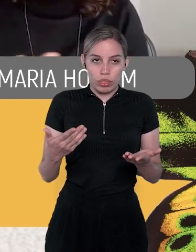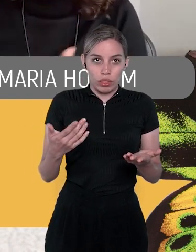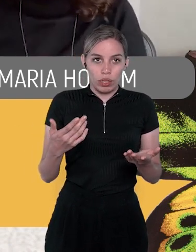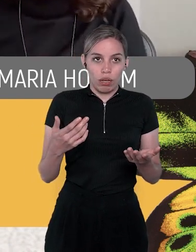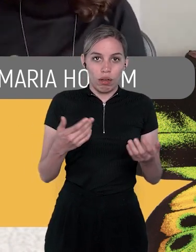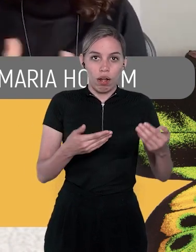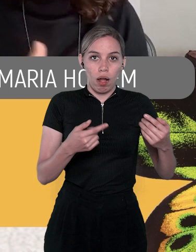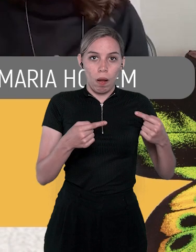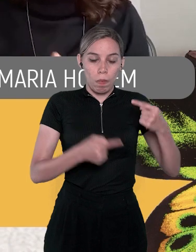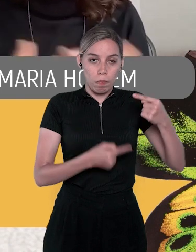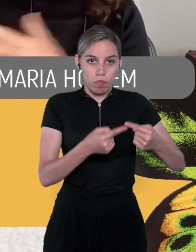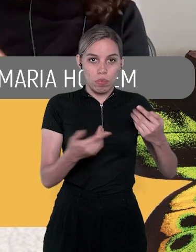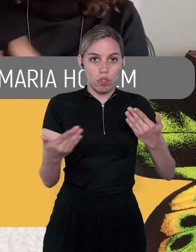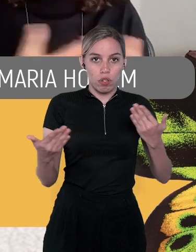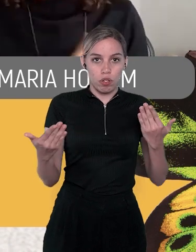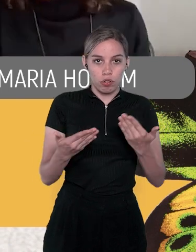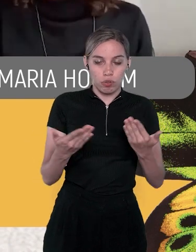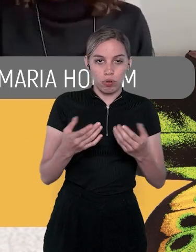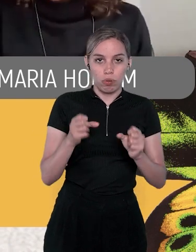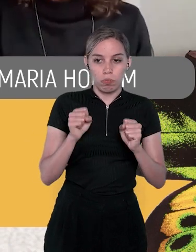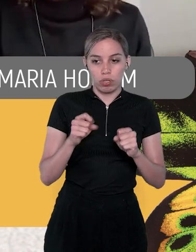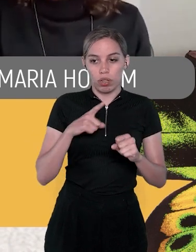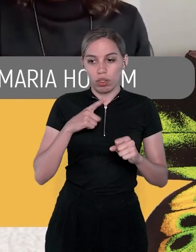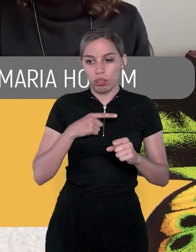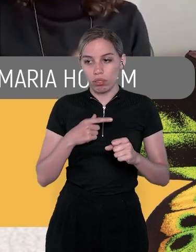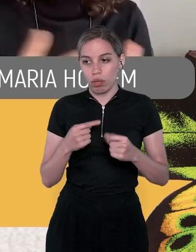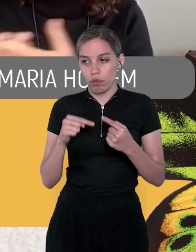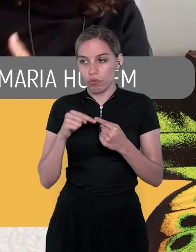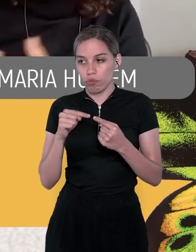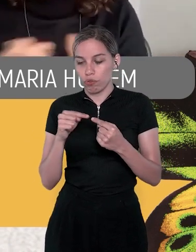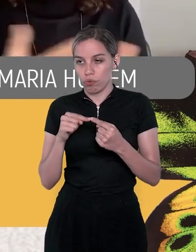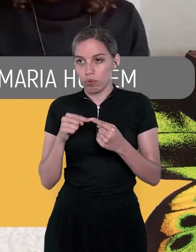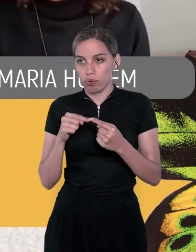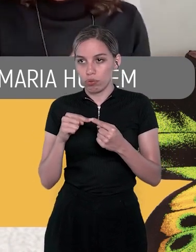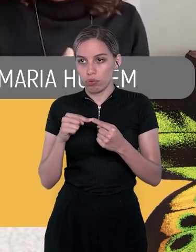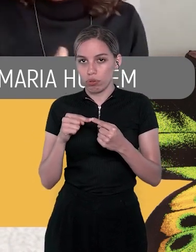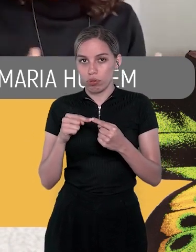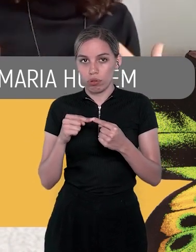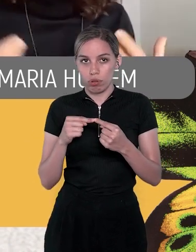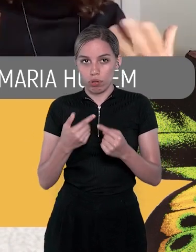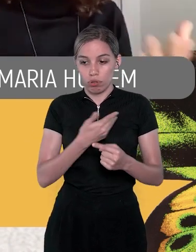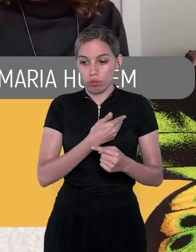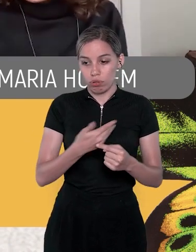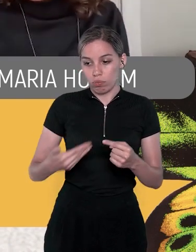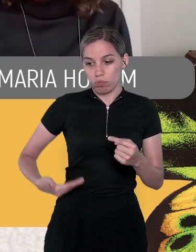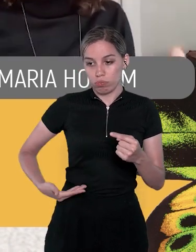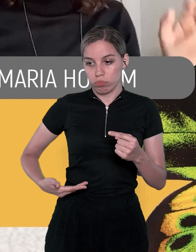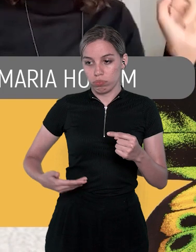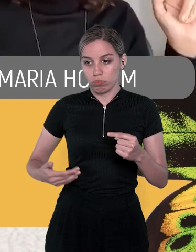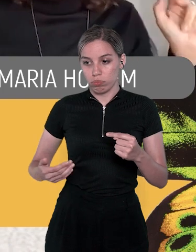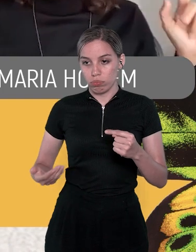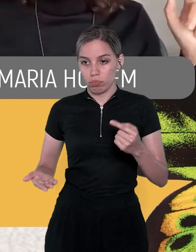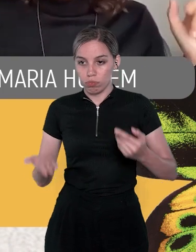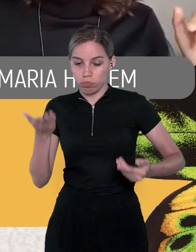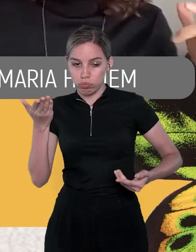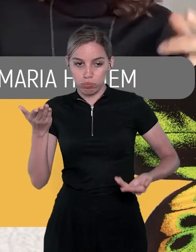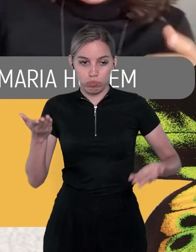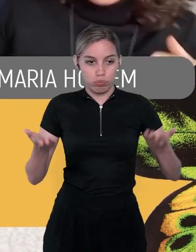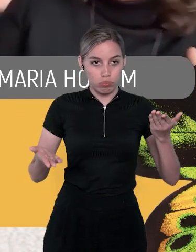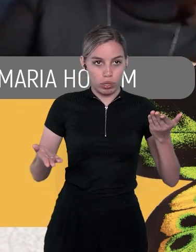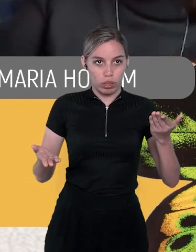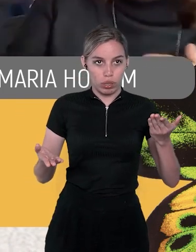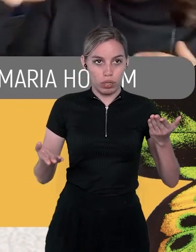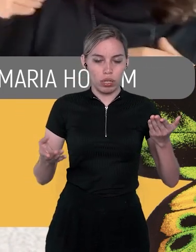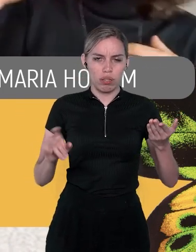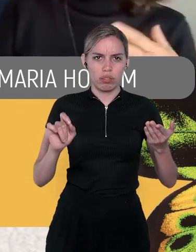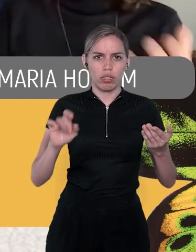contemporânea, suporia alternância de poder. O que é alternância de poder? É uma resolução para a rivalidade